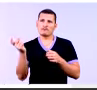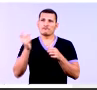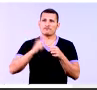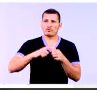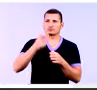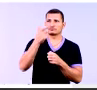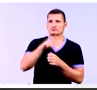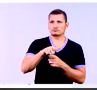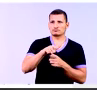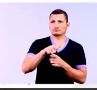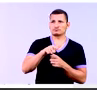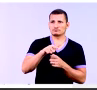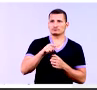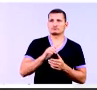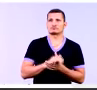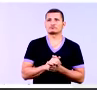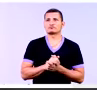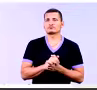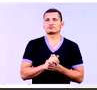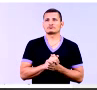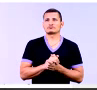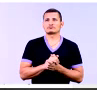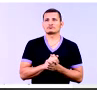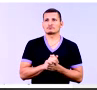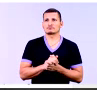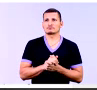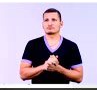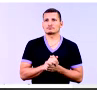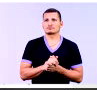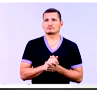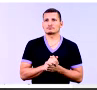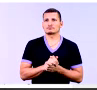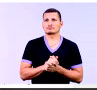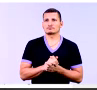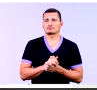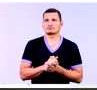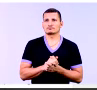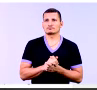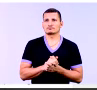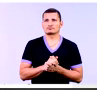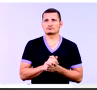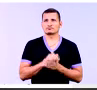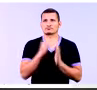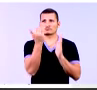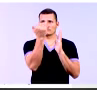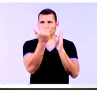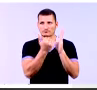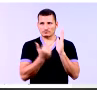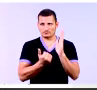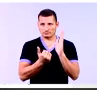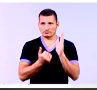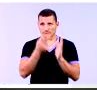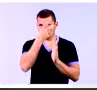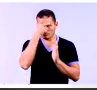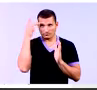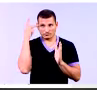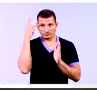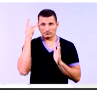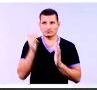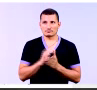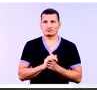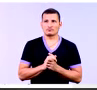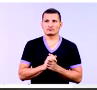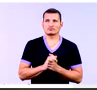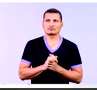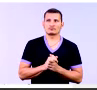inicial, deixando a tela preparada para um novo cadastro. Na listagem de clientes,